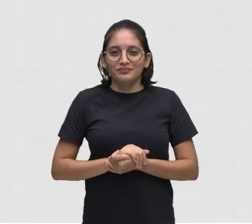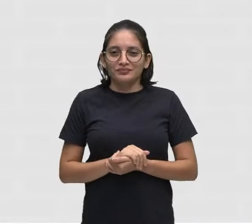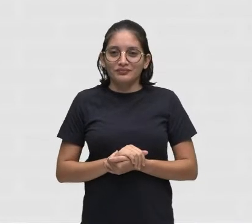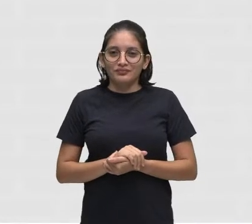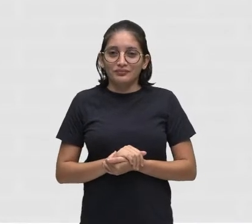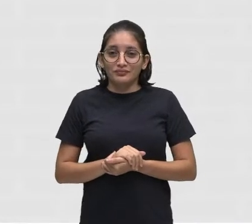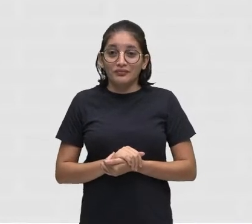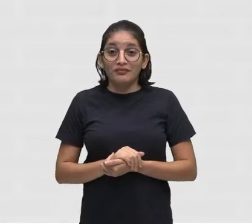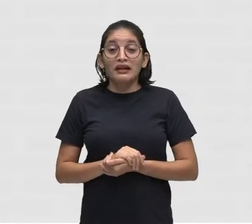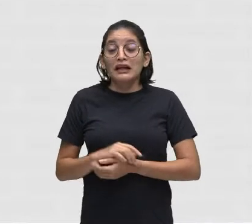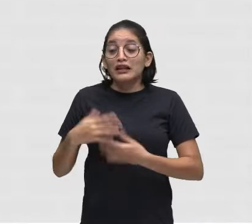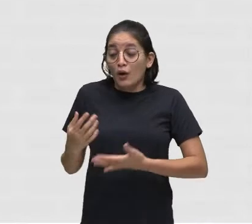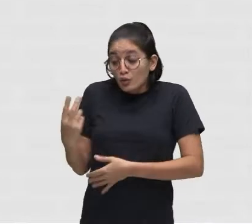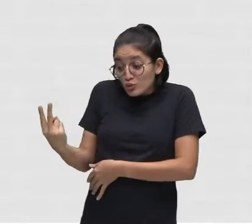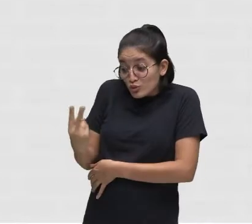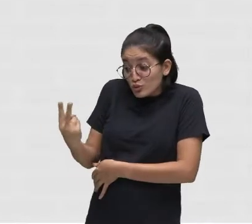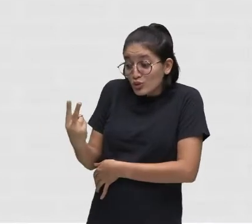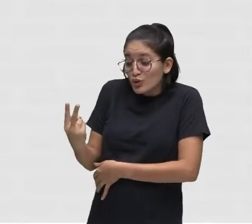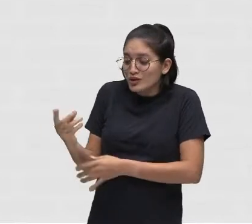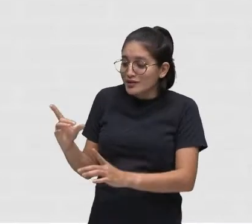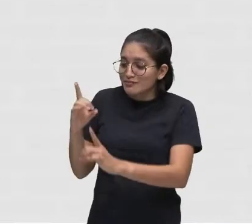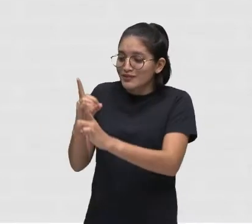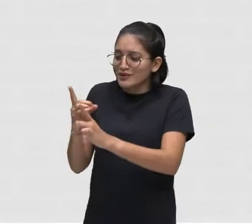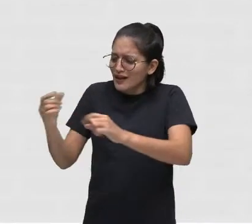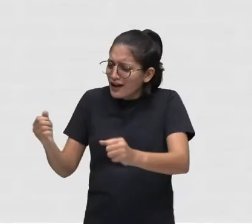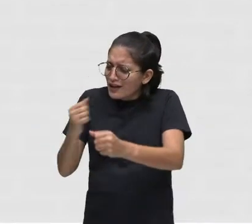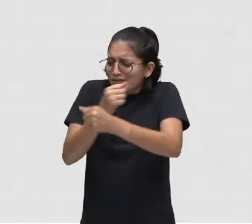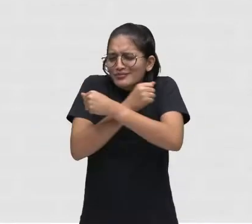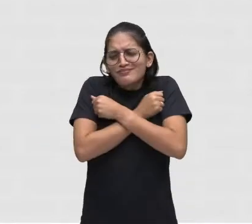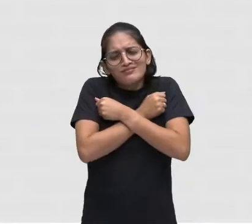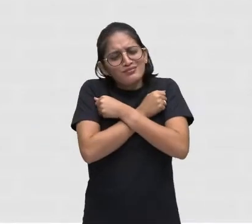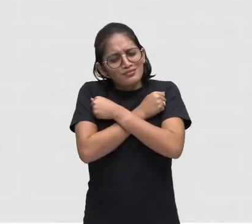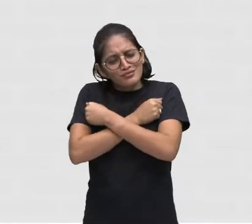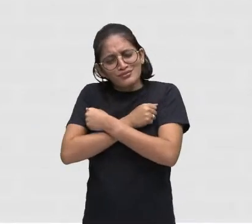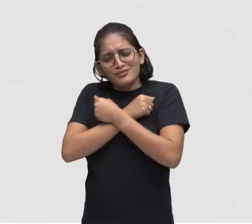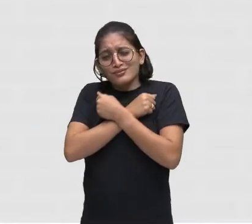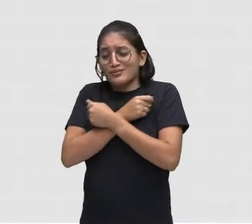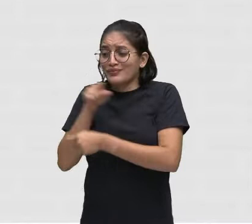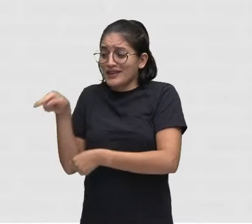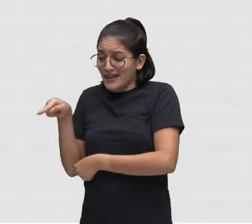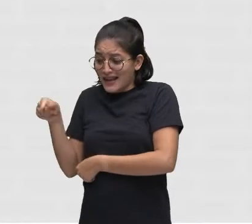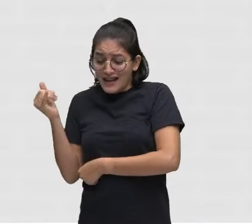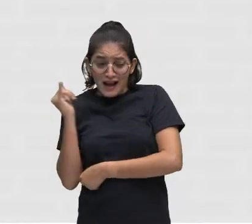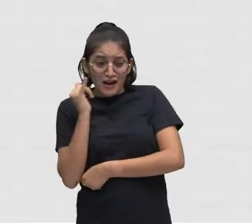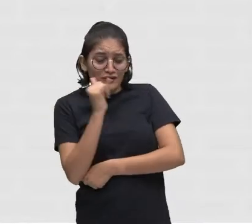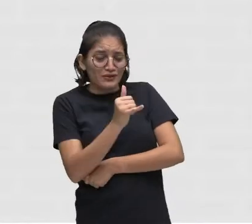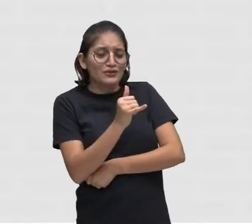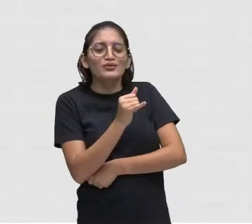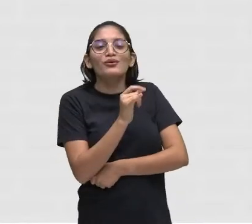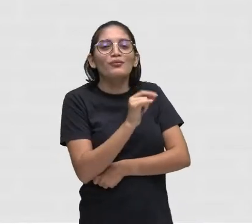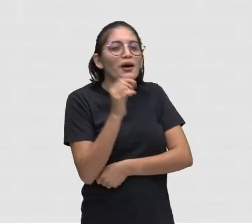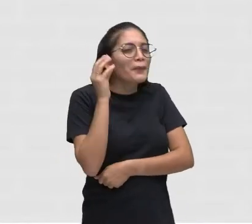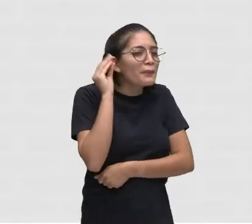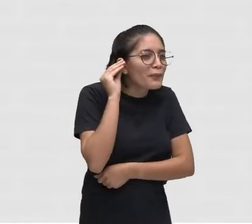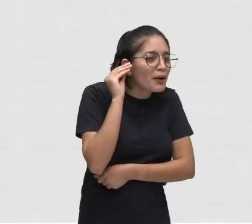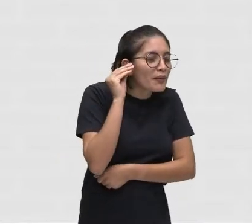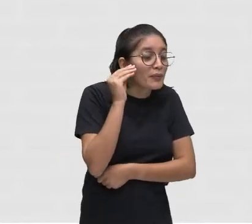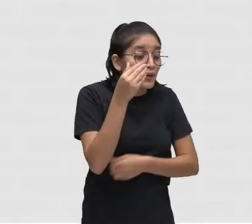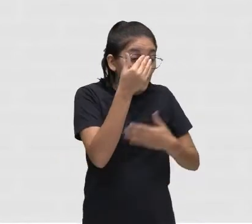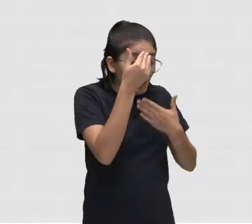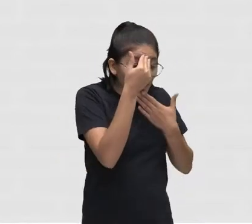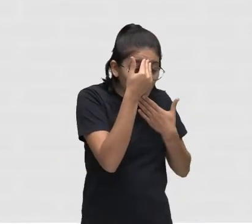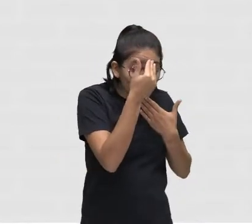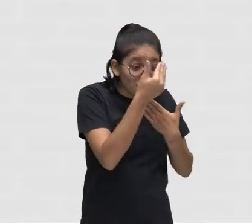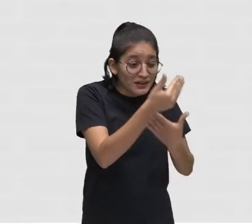Quando os dois se encontraram, abraçaram-se longamente e Ricardo disse ao seu ouvido: